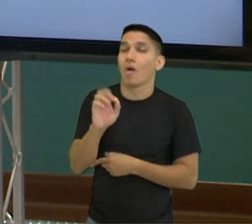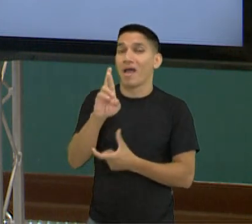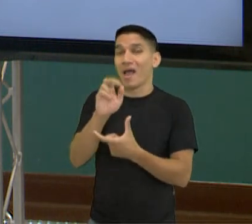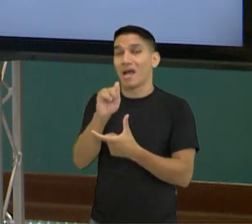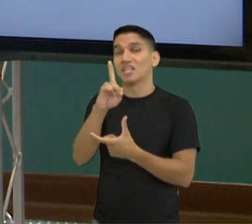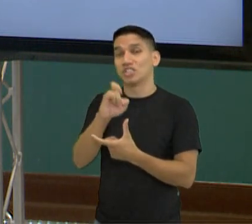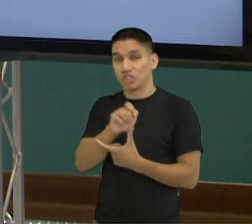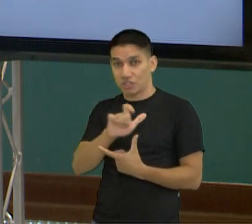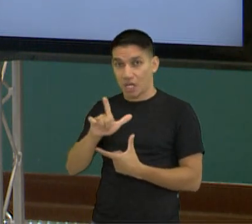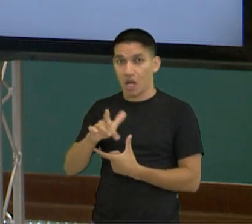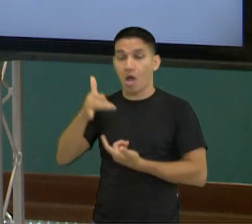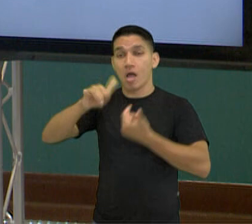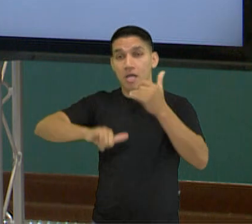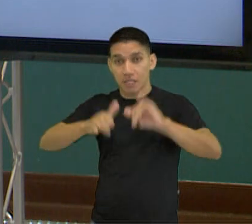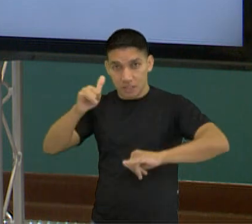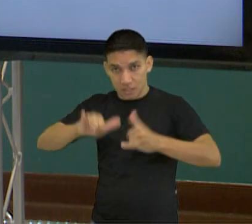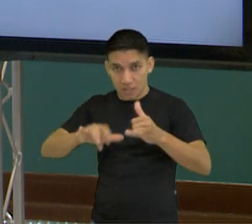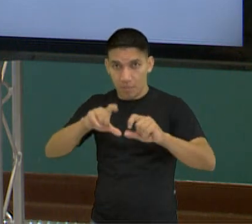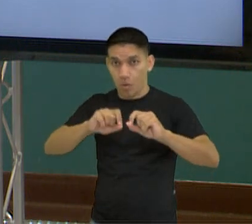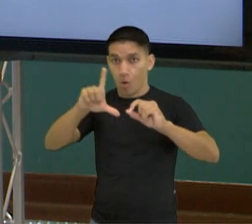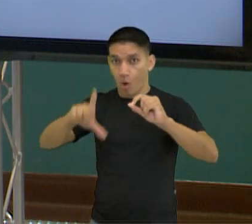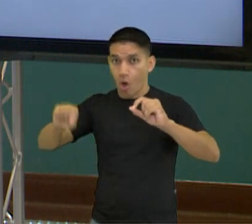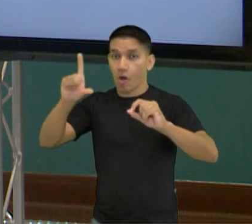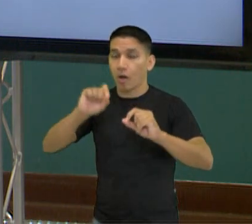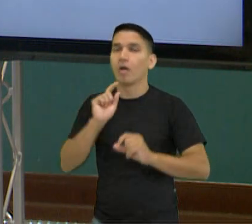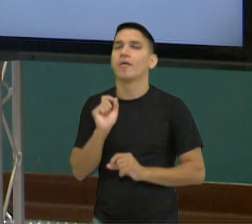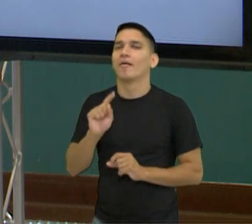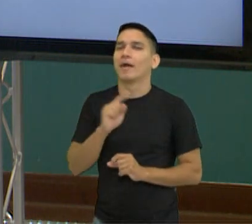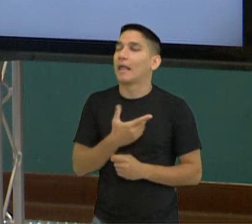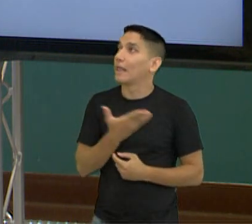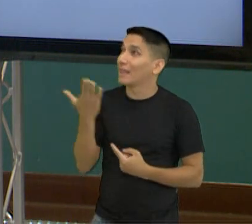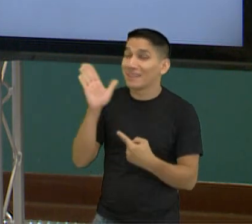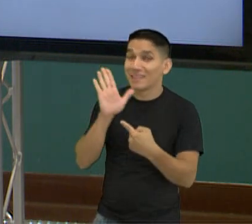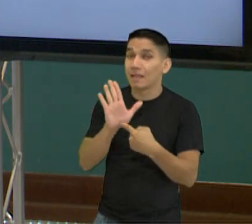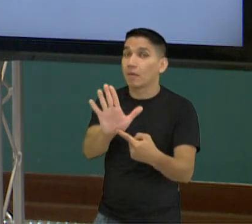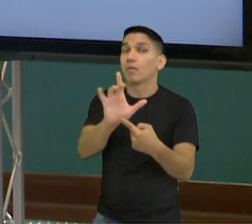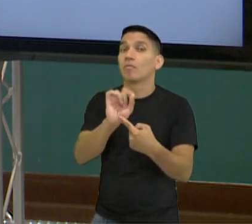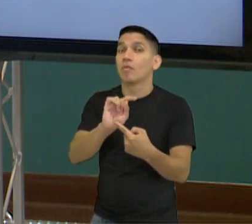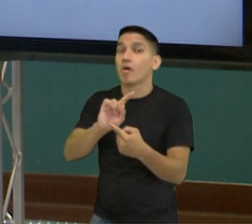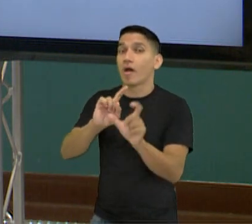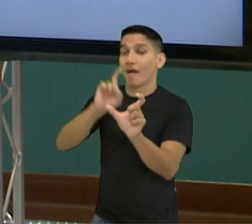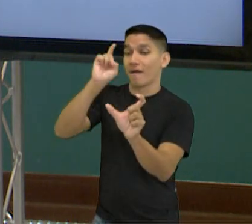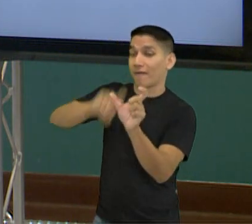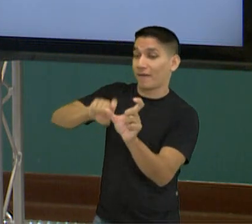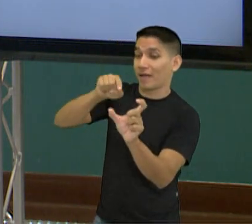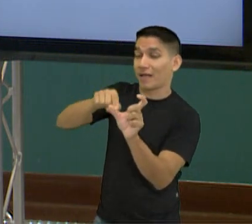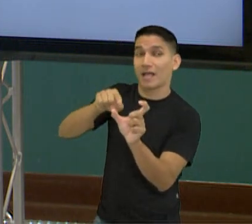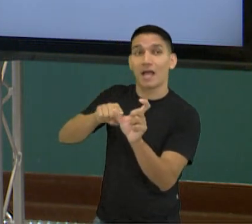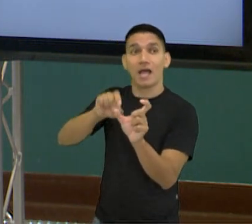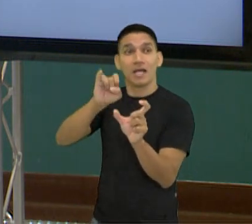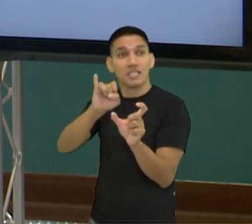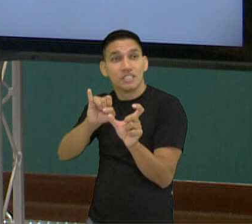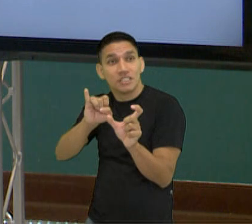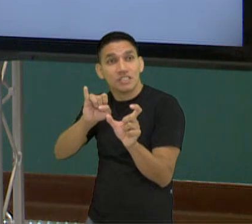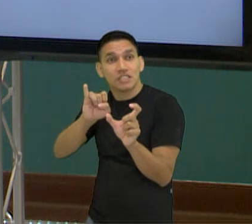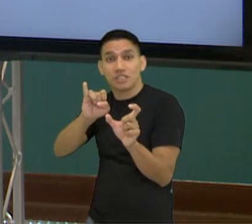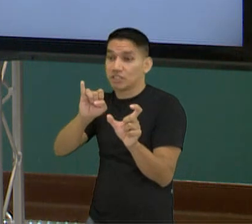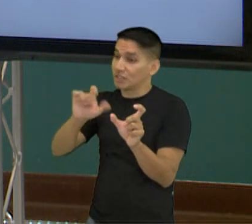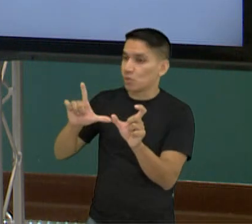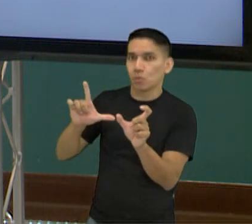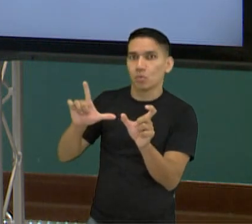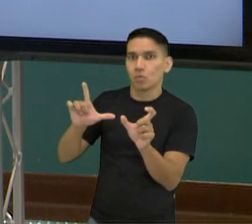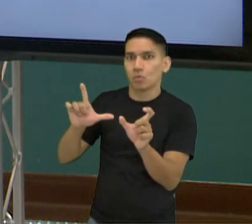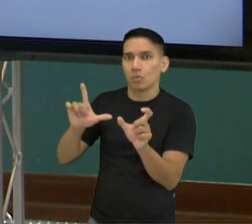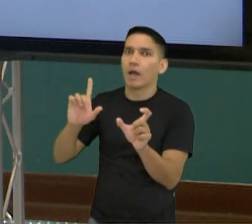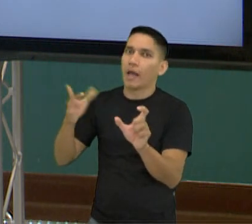química orgânica são esses aqui. Eles têm a terminação -io, tá? A nomenclatura segue